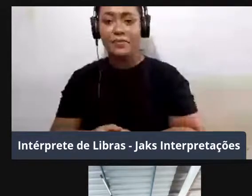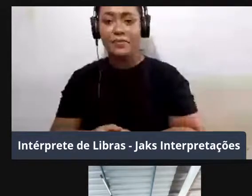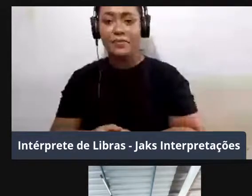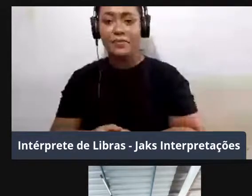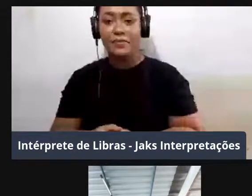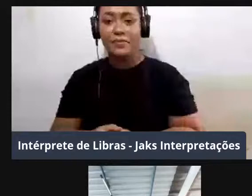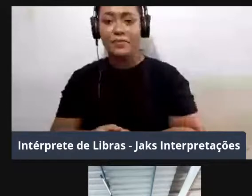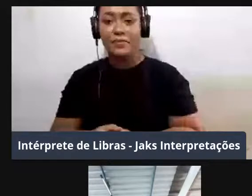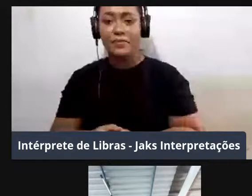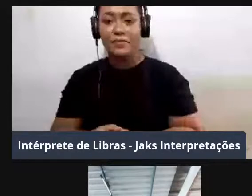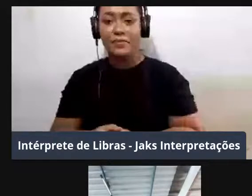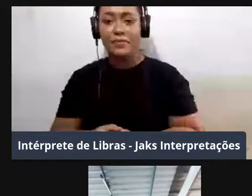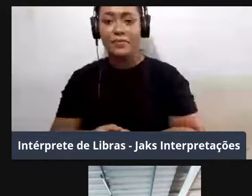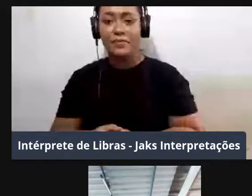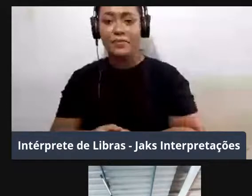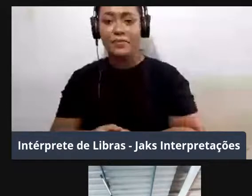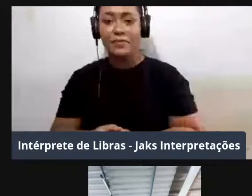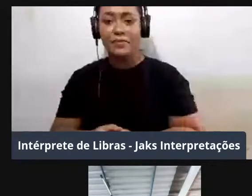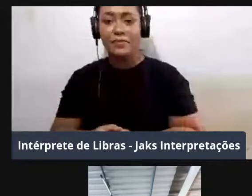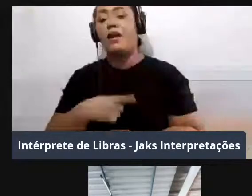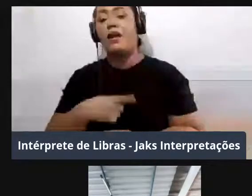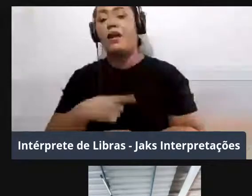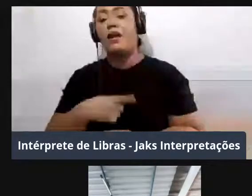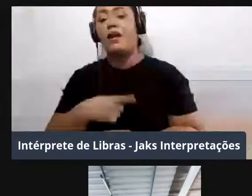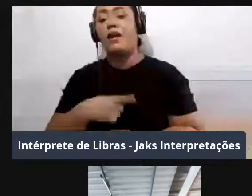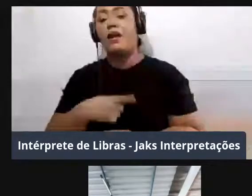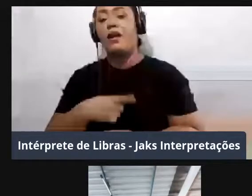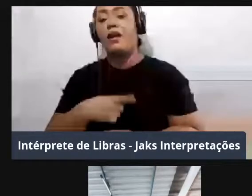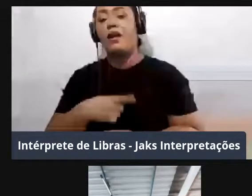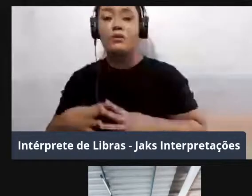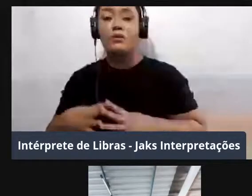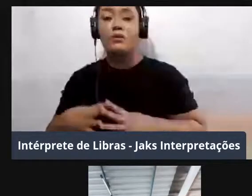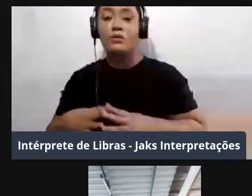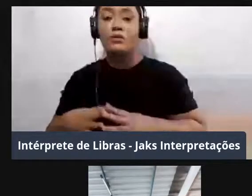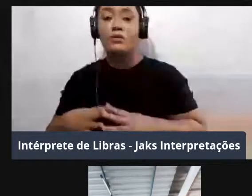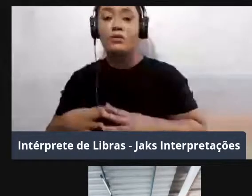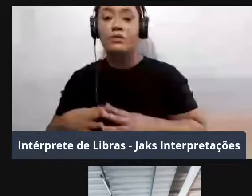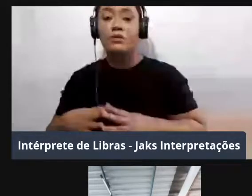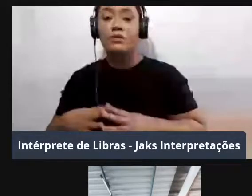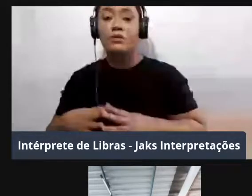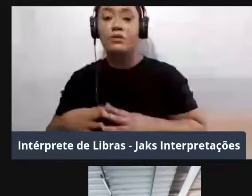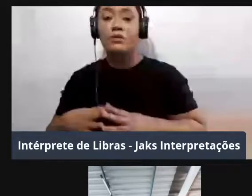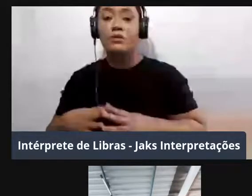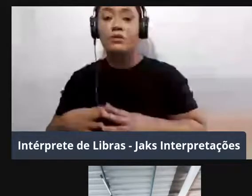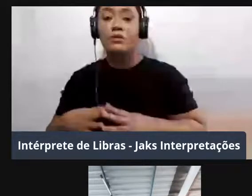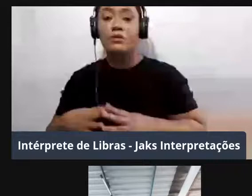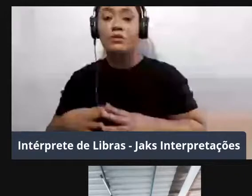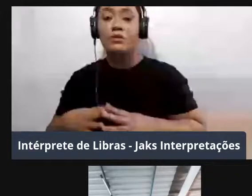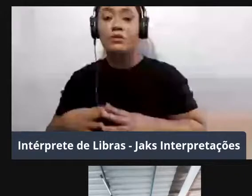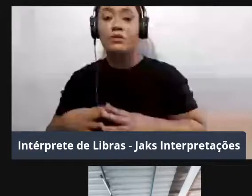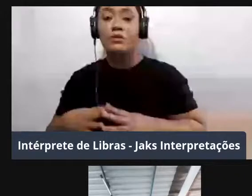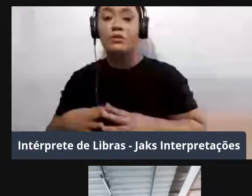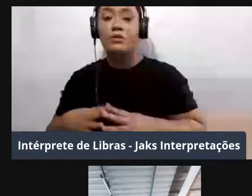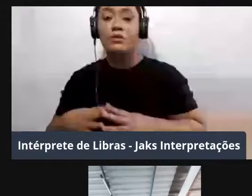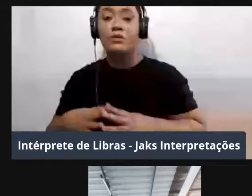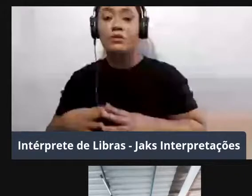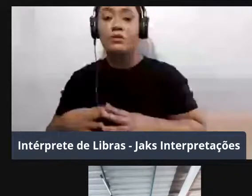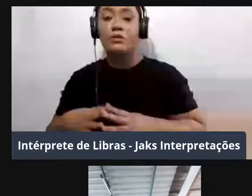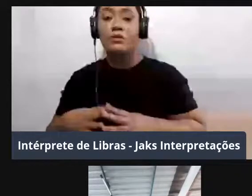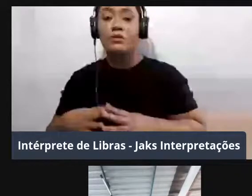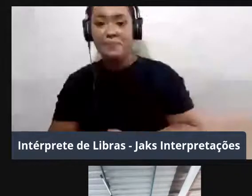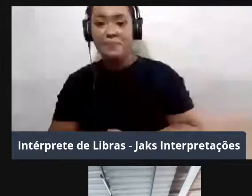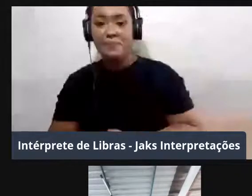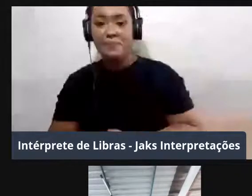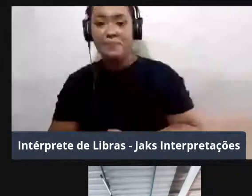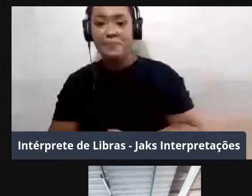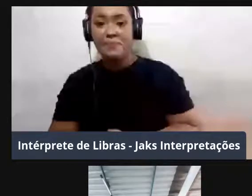Pancararu, ela só não conseguiu ver parto lá em Pancararu, né? Dizem que quando ela saía, as mulheres pariam. Quando ela chegava, parava o